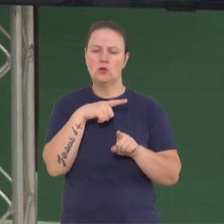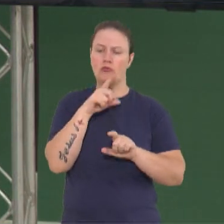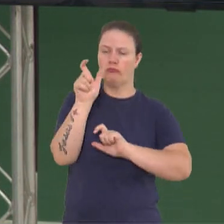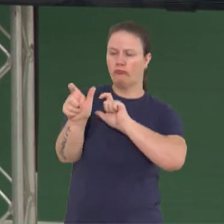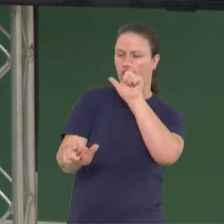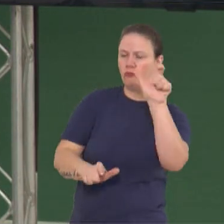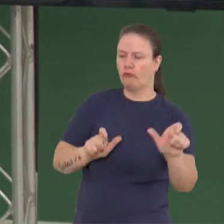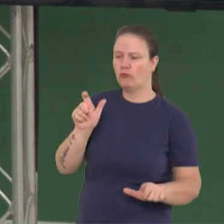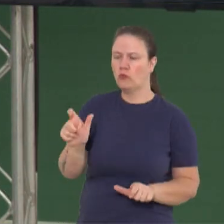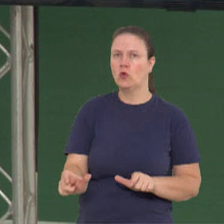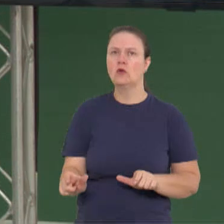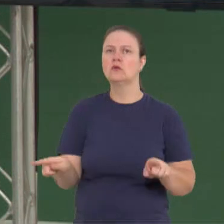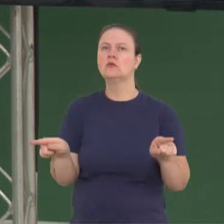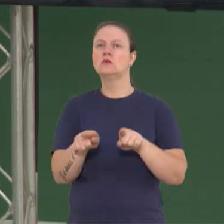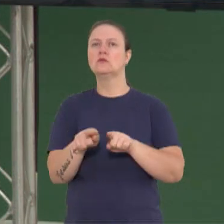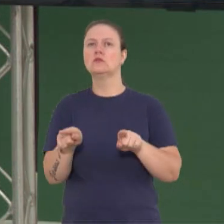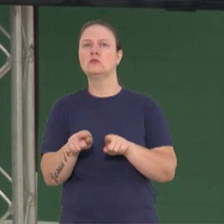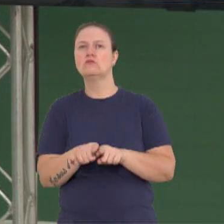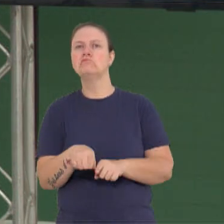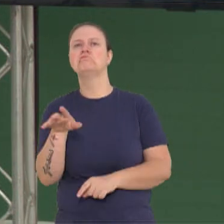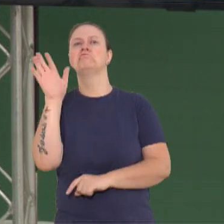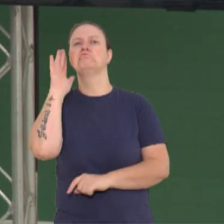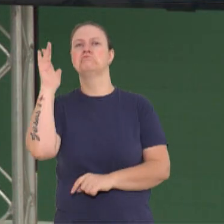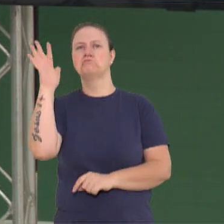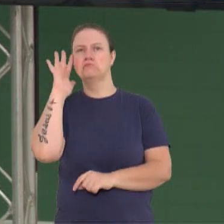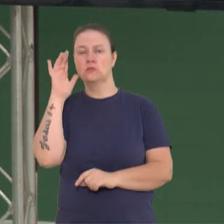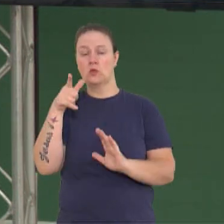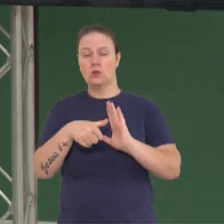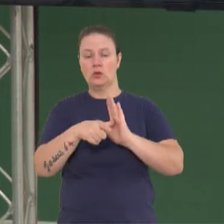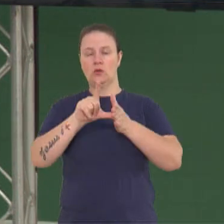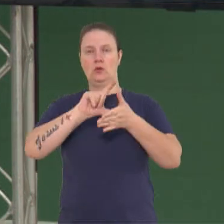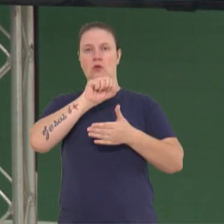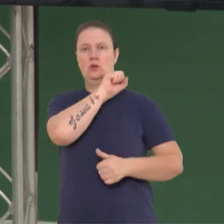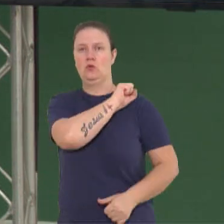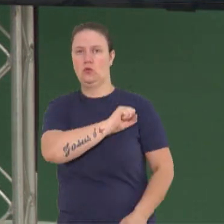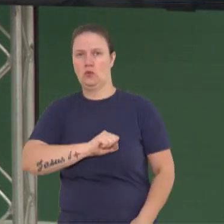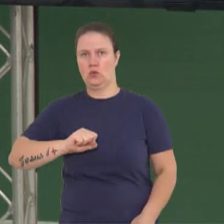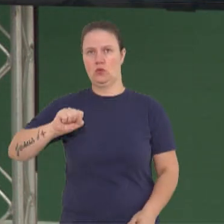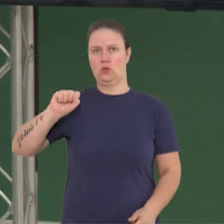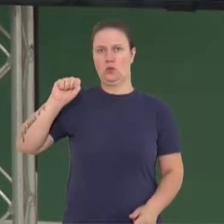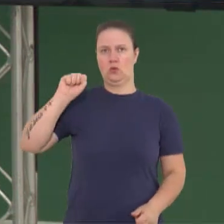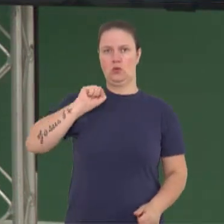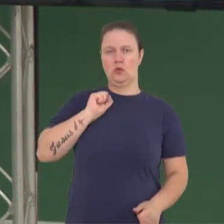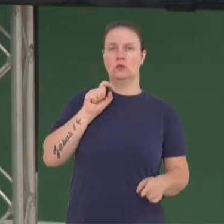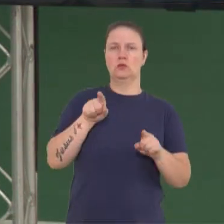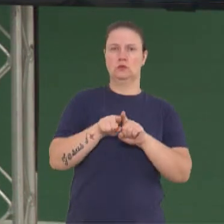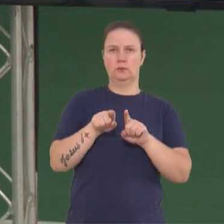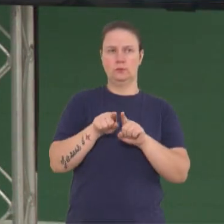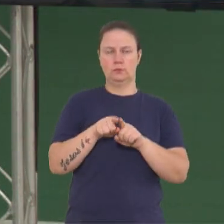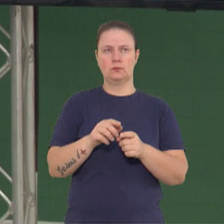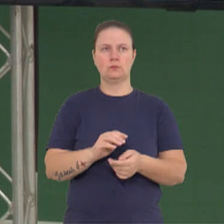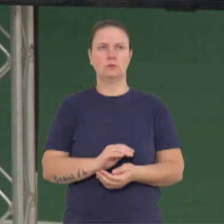que vão comentar o pensamento dos pré-socráticos. No nosso caso, em particular, nesta aula, do Heráclito.